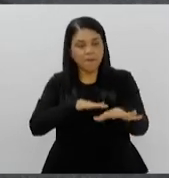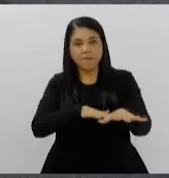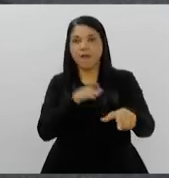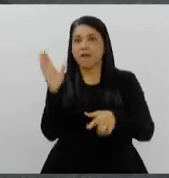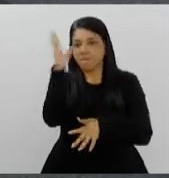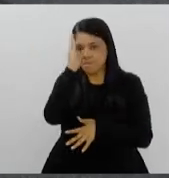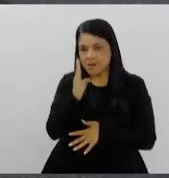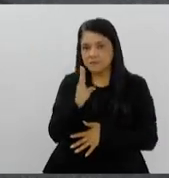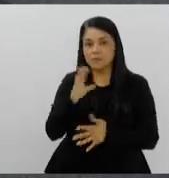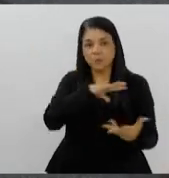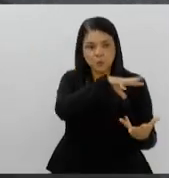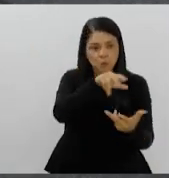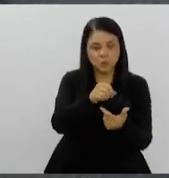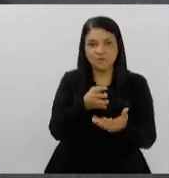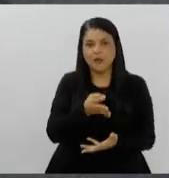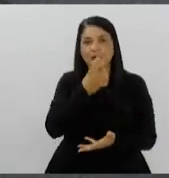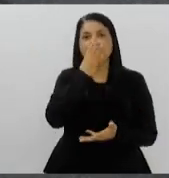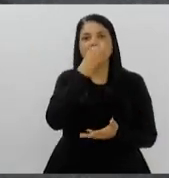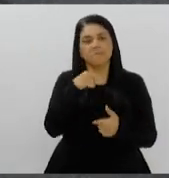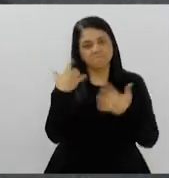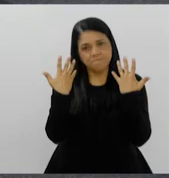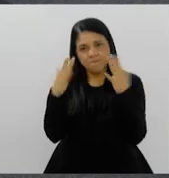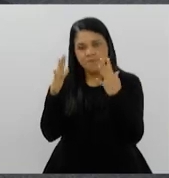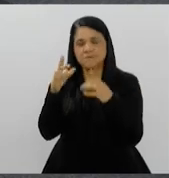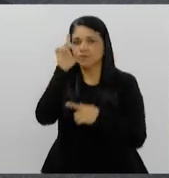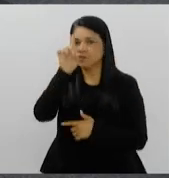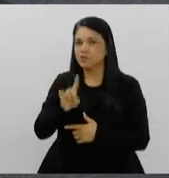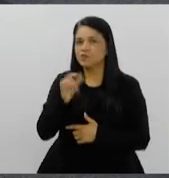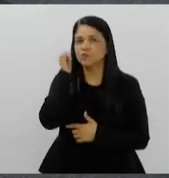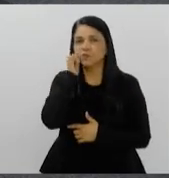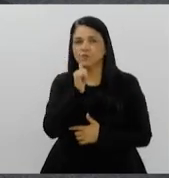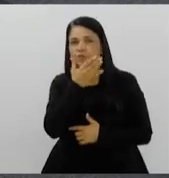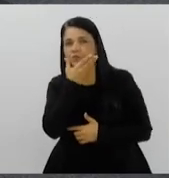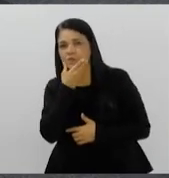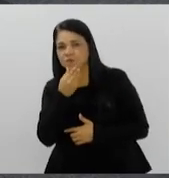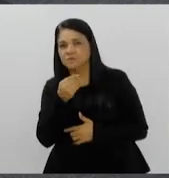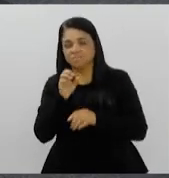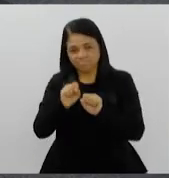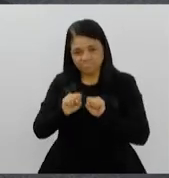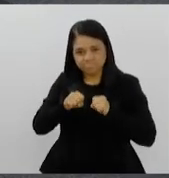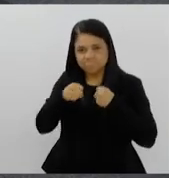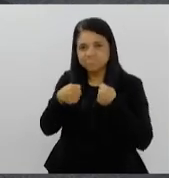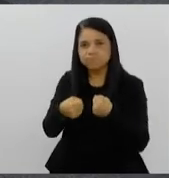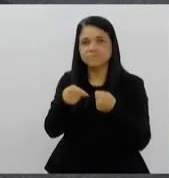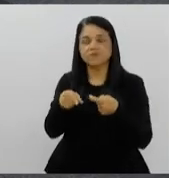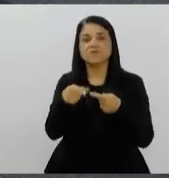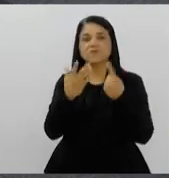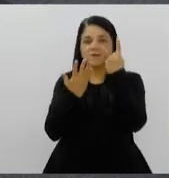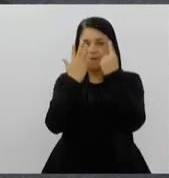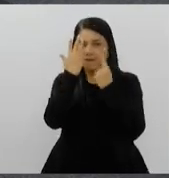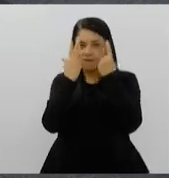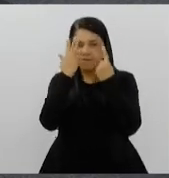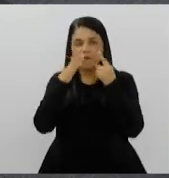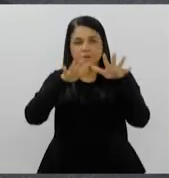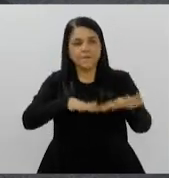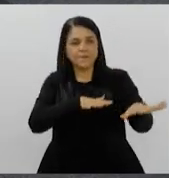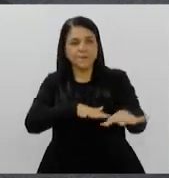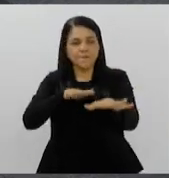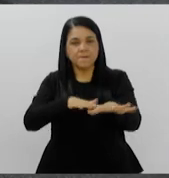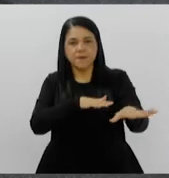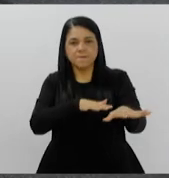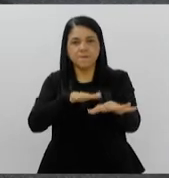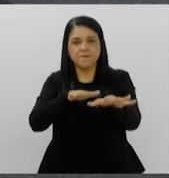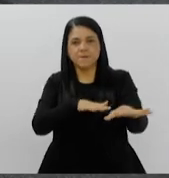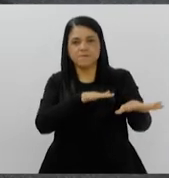mundo. Então, parabéns a essas diretoras e diretores raçudos que fazem com que o carnaval, o desfile das escolas de